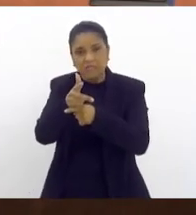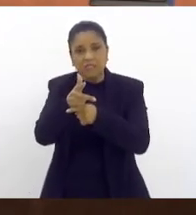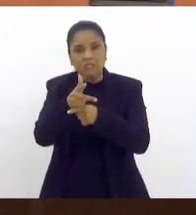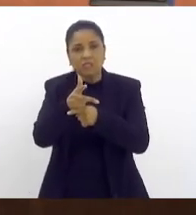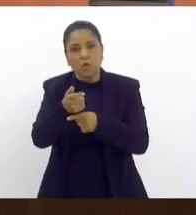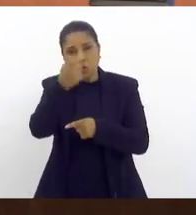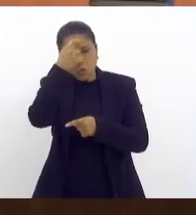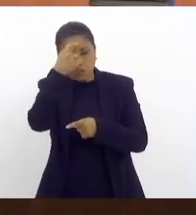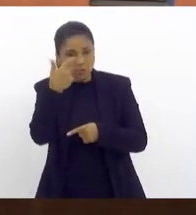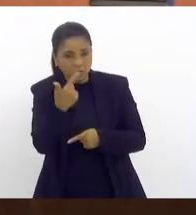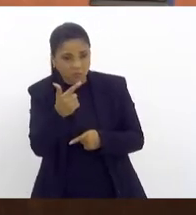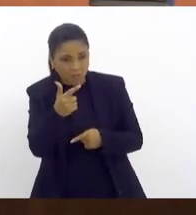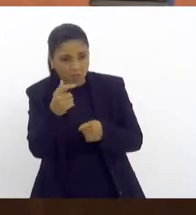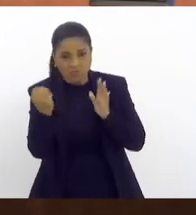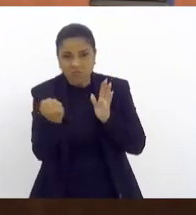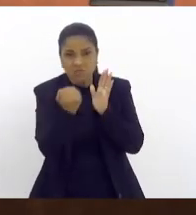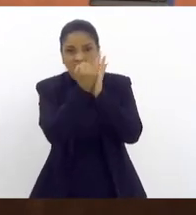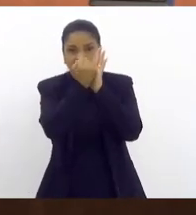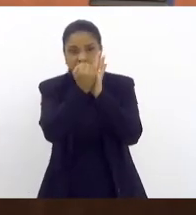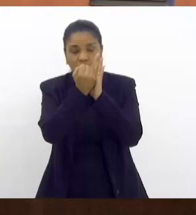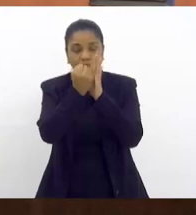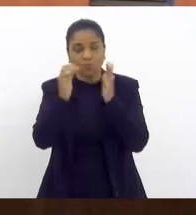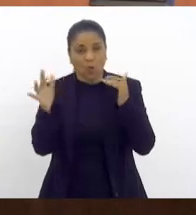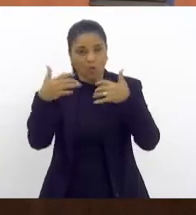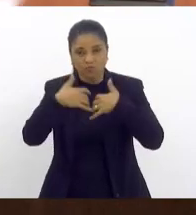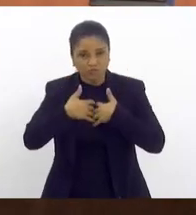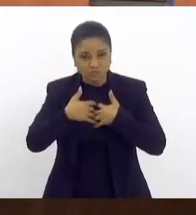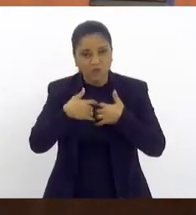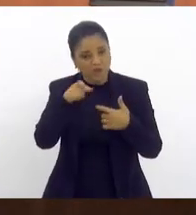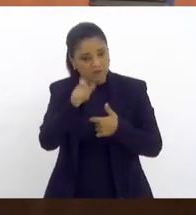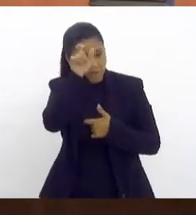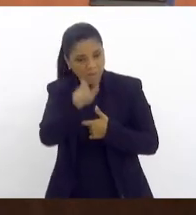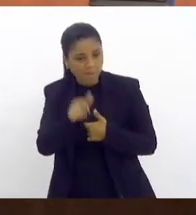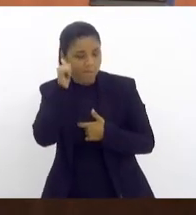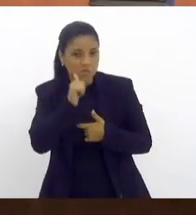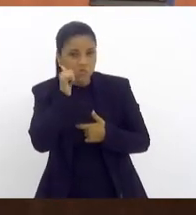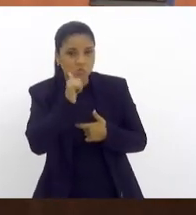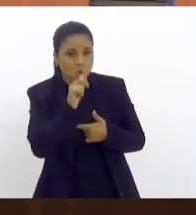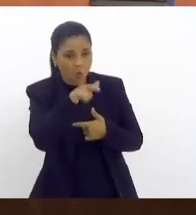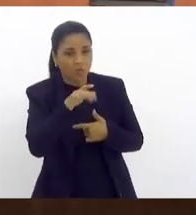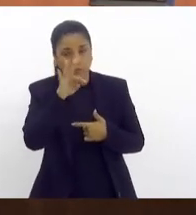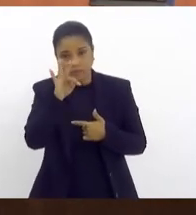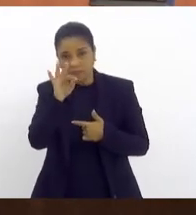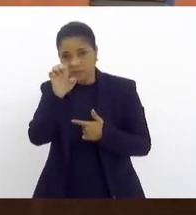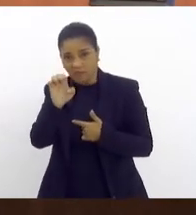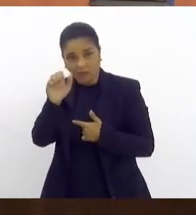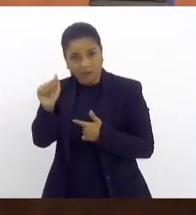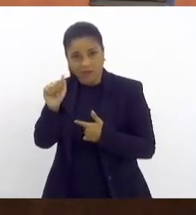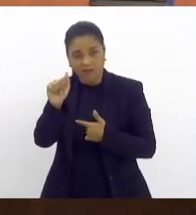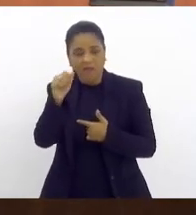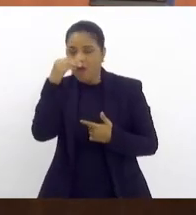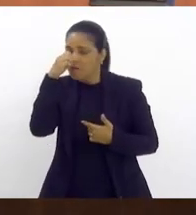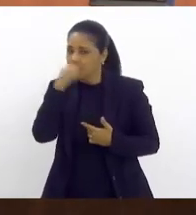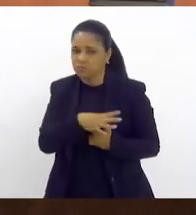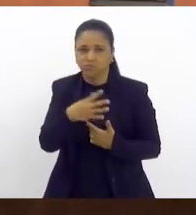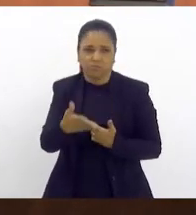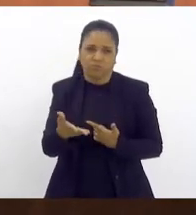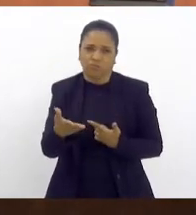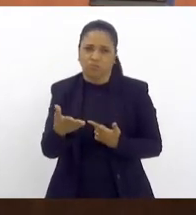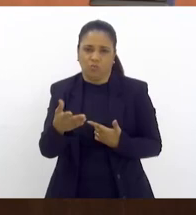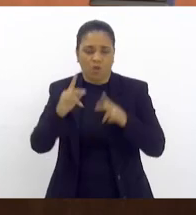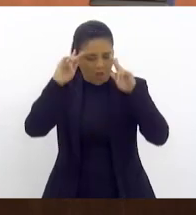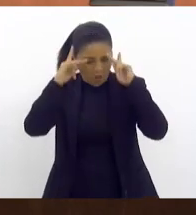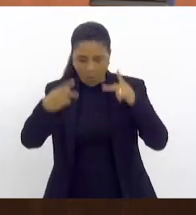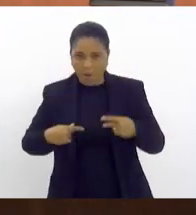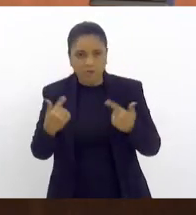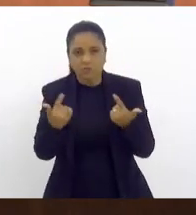o que que é o símbolo do autismo sobre a importância das pessoas saberem que ali tem uma pessoa com teia é absurdo é desumano